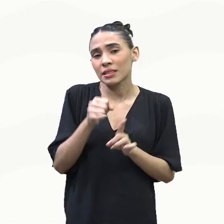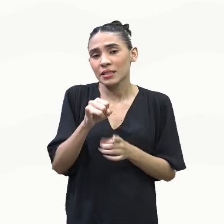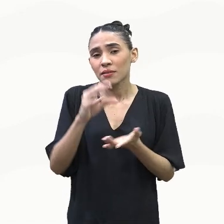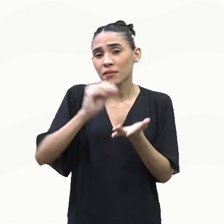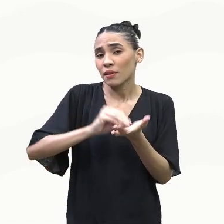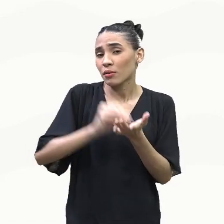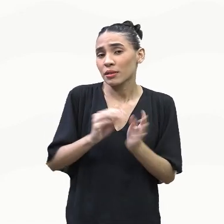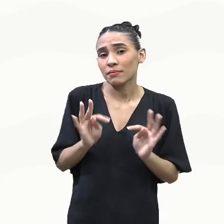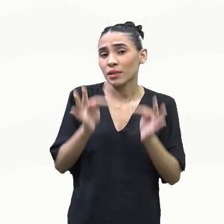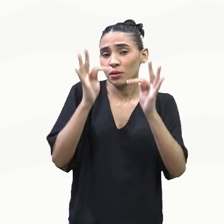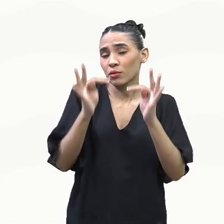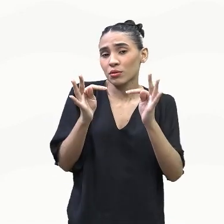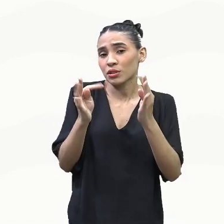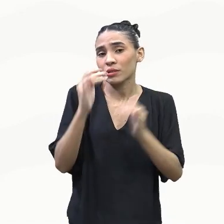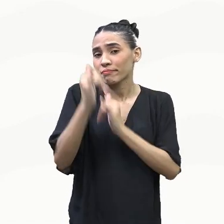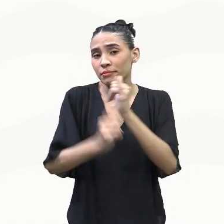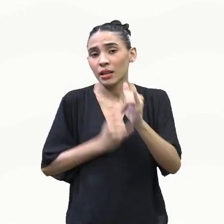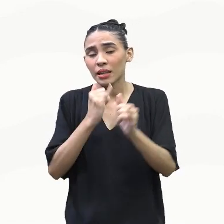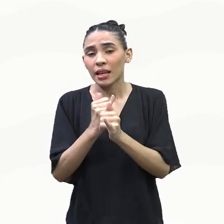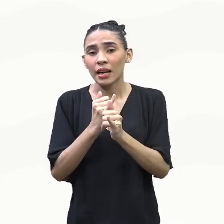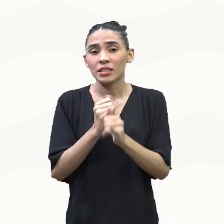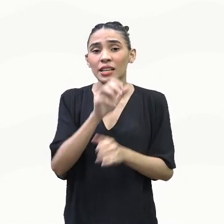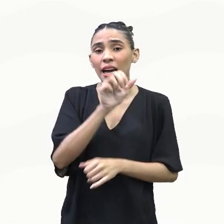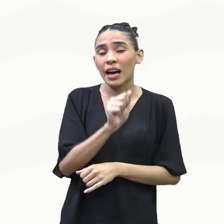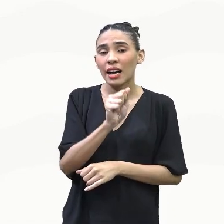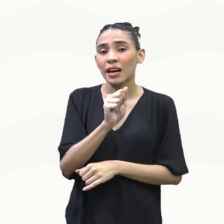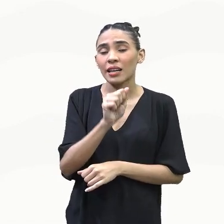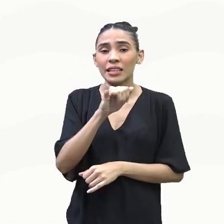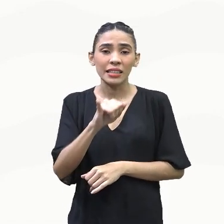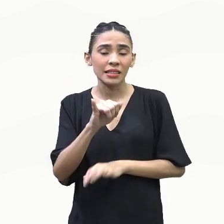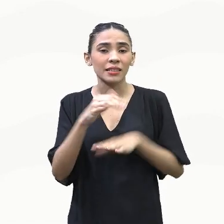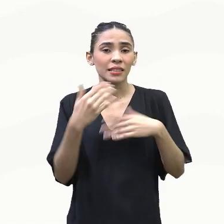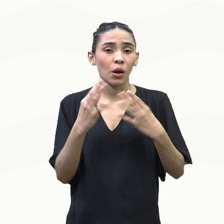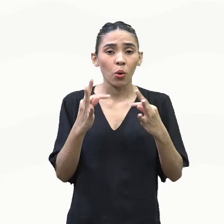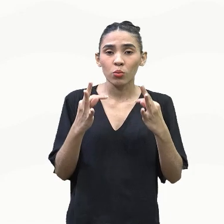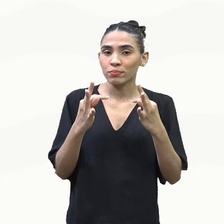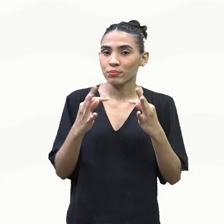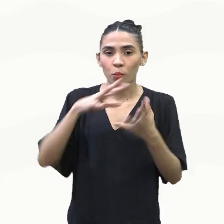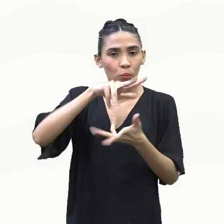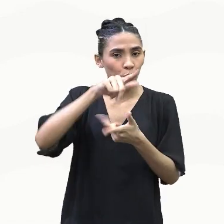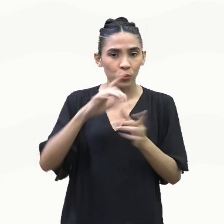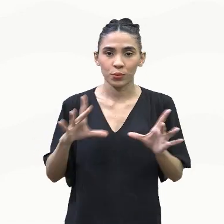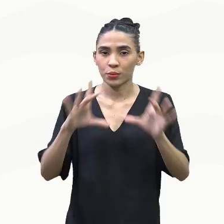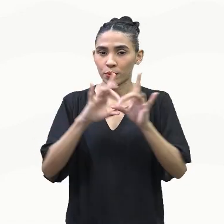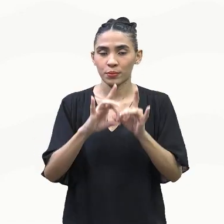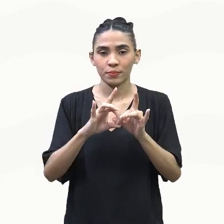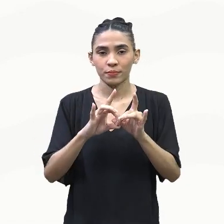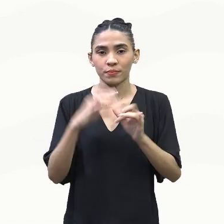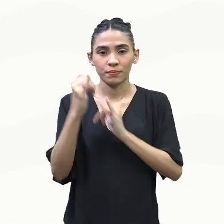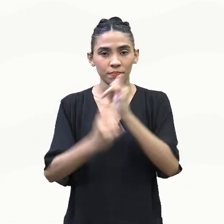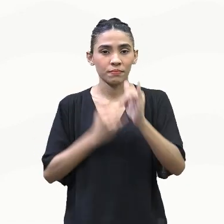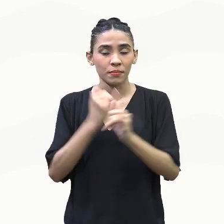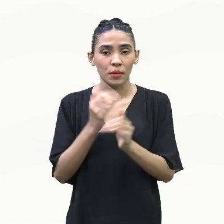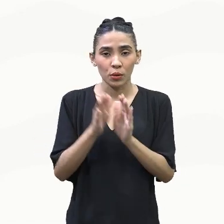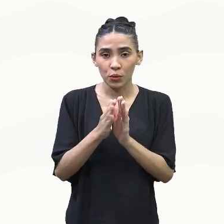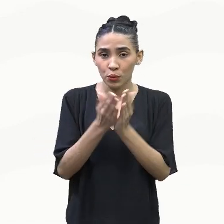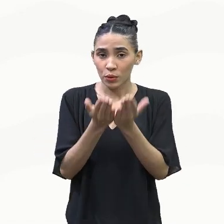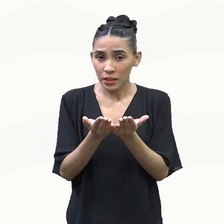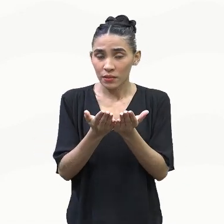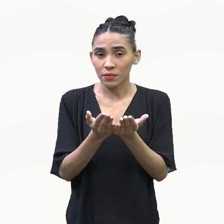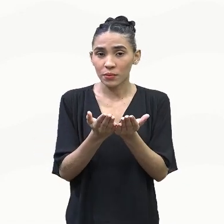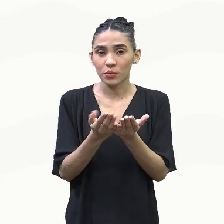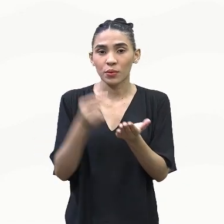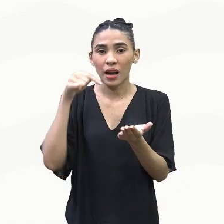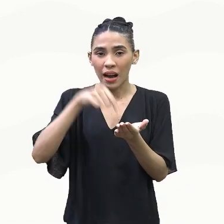internet, sem a inteligência artificial, né? Então o mundo está todo conectado. E o livro não deixa de ser